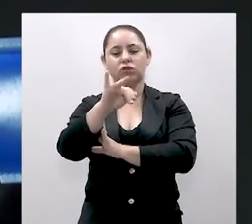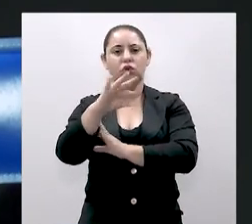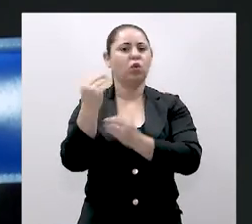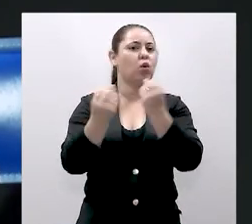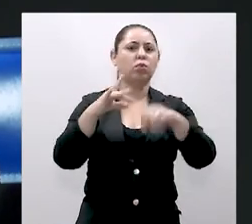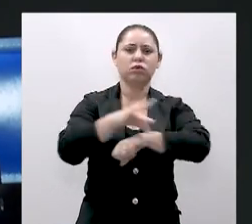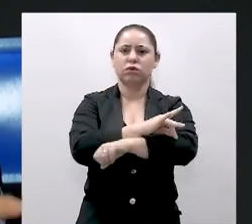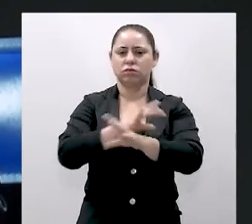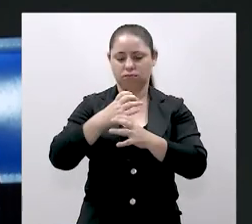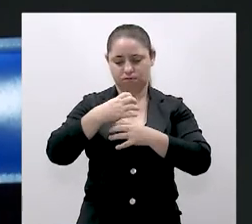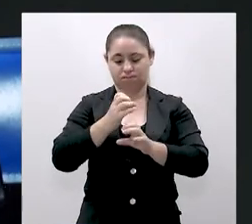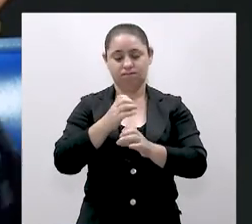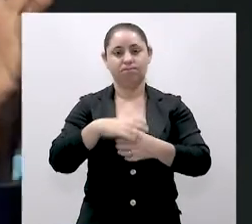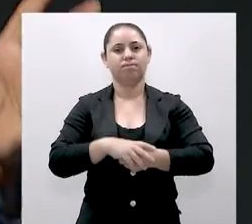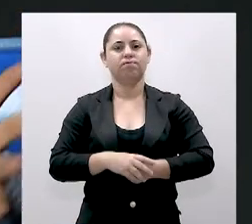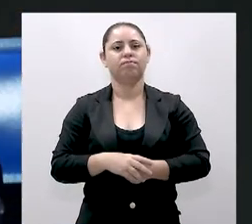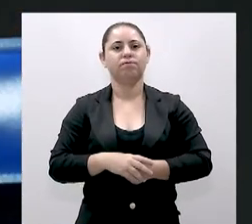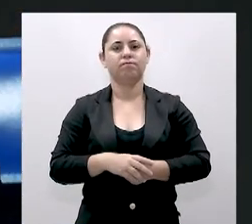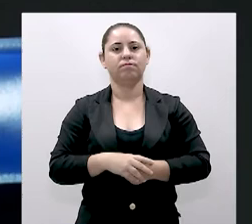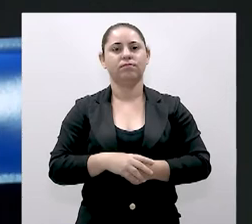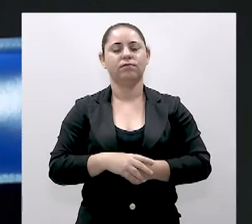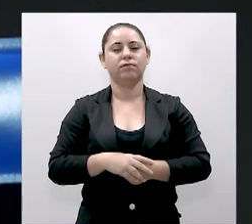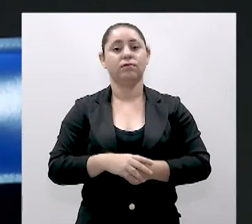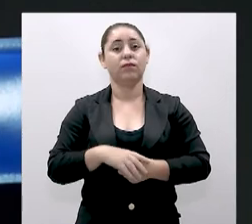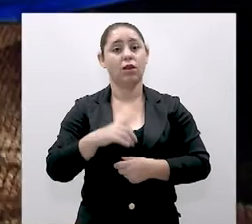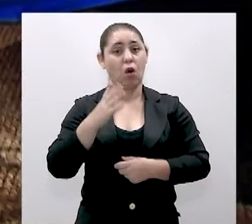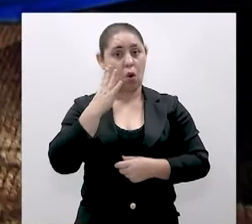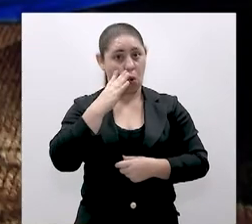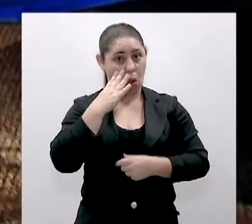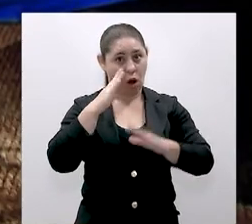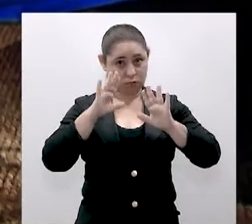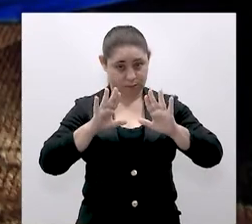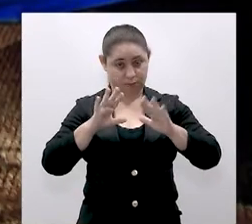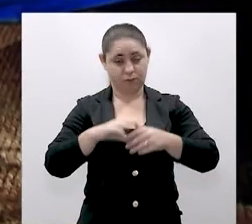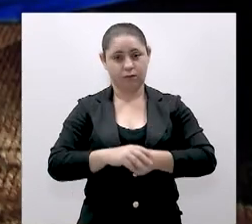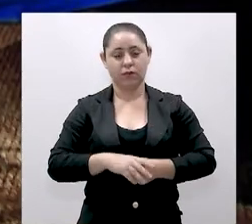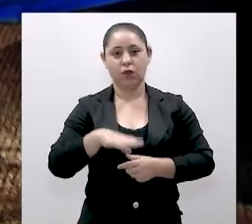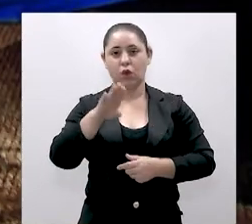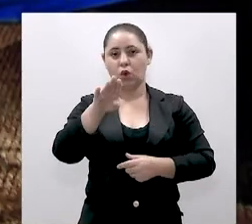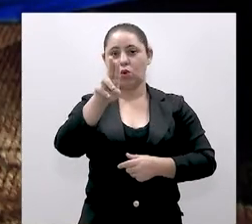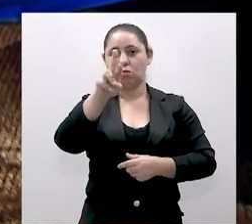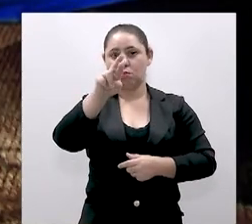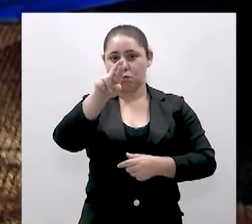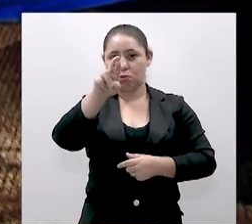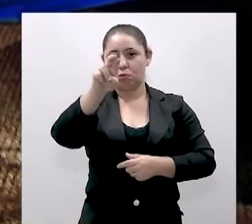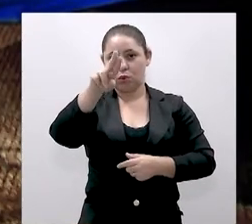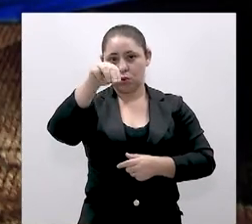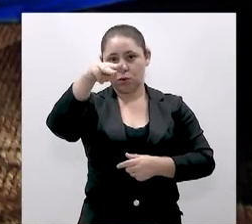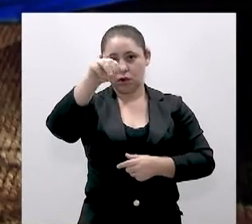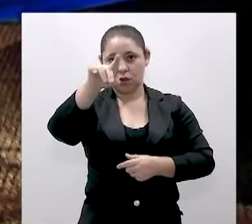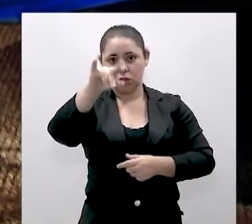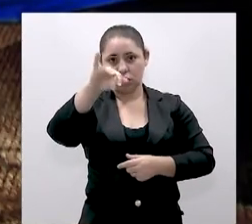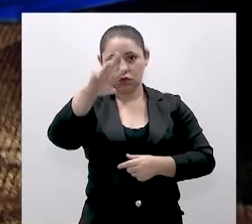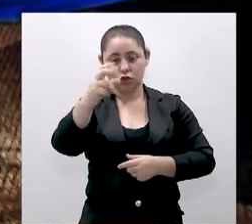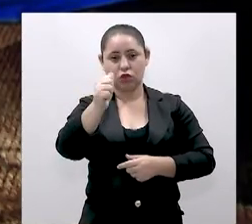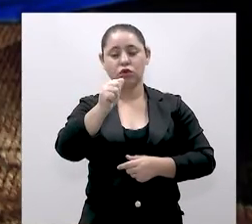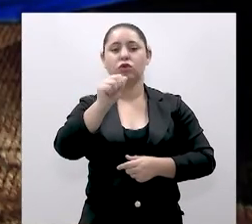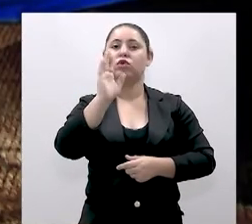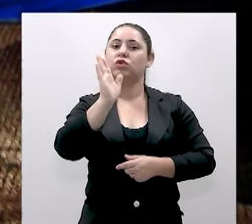outros acidentes né o senhor como vou tentar que se você tem uma ideia ben-hur Brumadinho